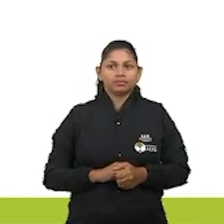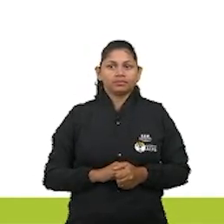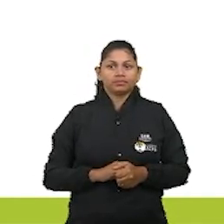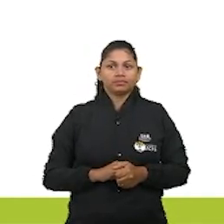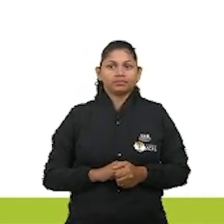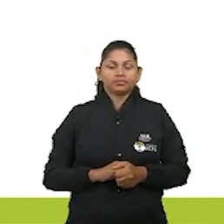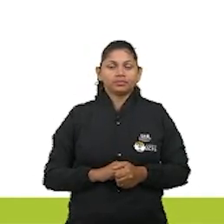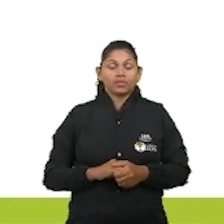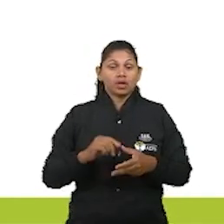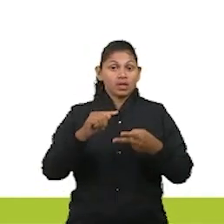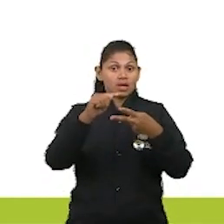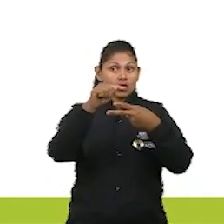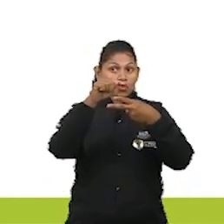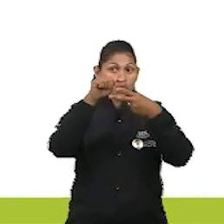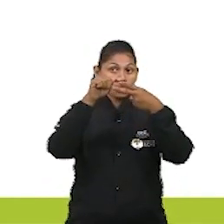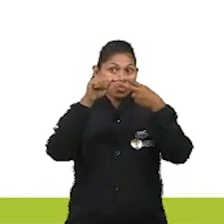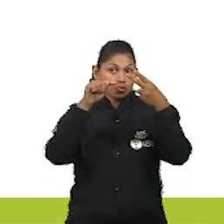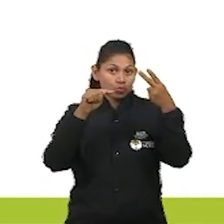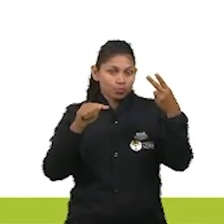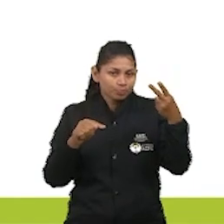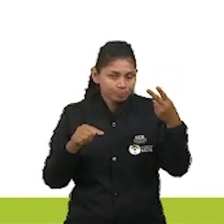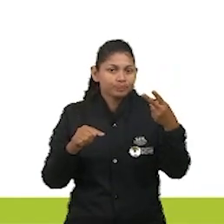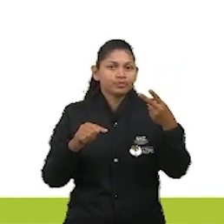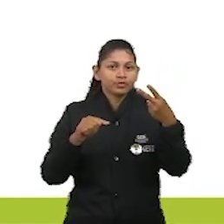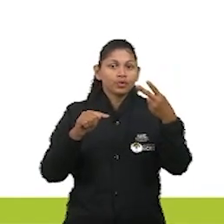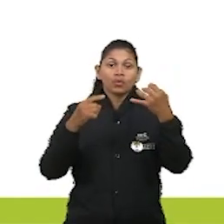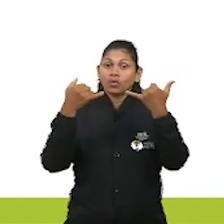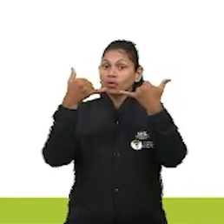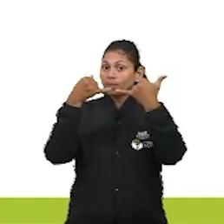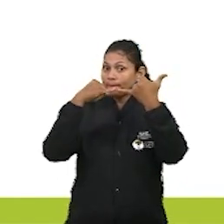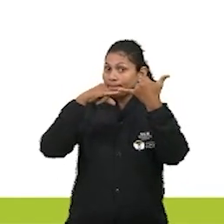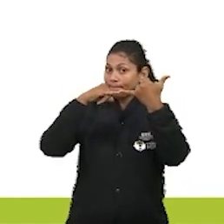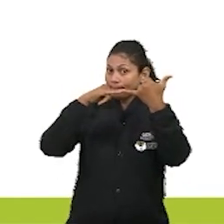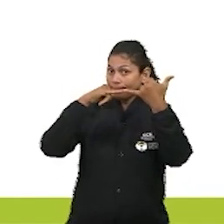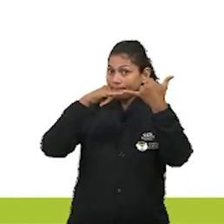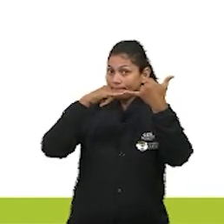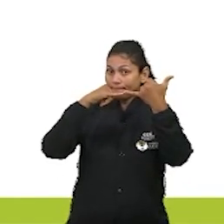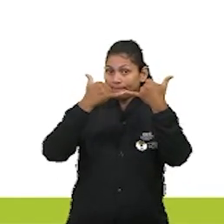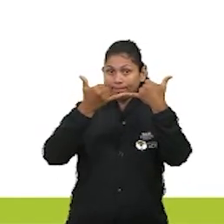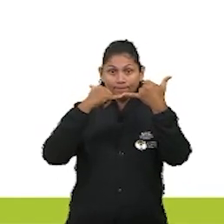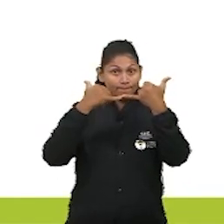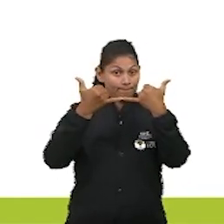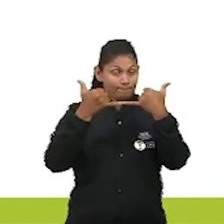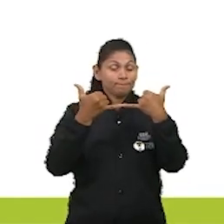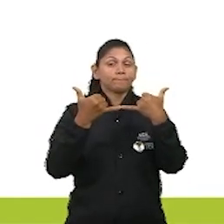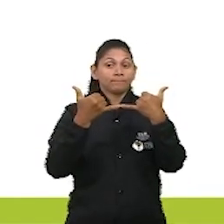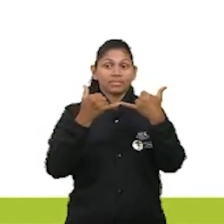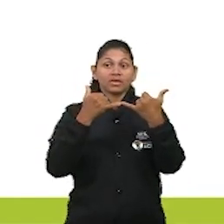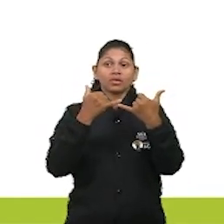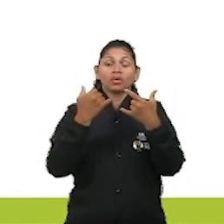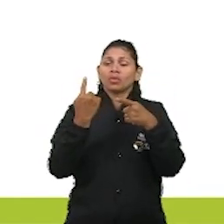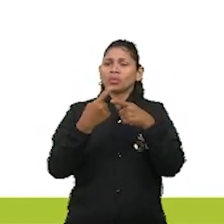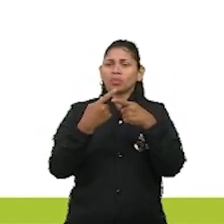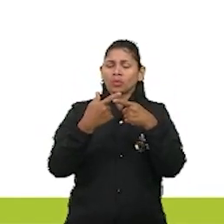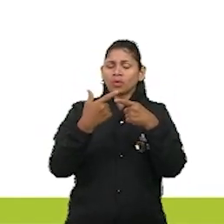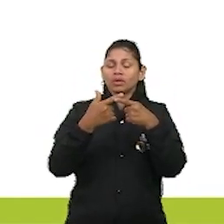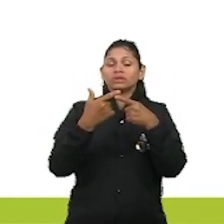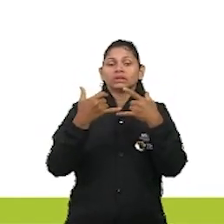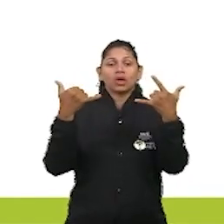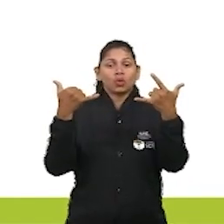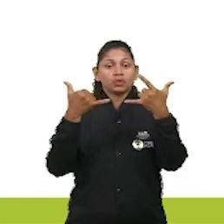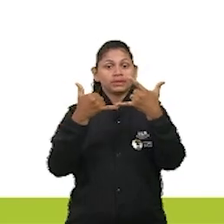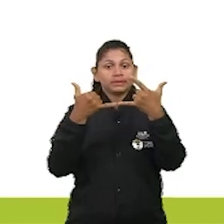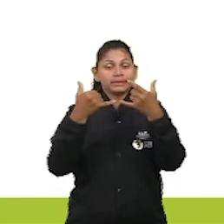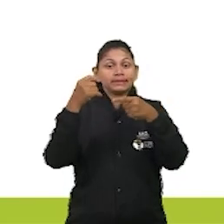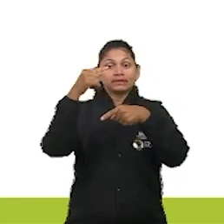B e o F, tá? Por que eu tenho somente esses 2? Porque ele está conectando com 3 elementos. Olha, eu